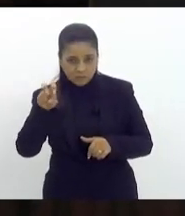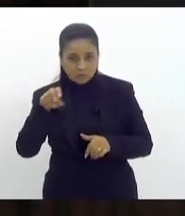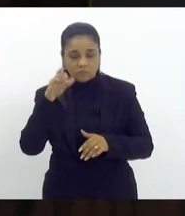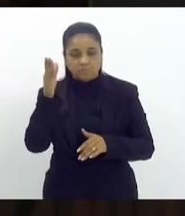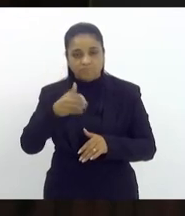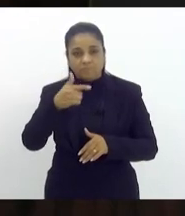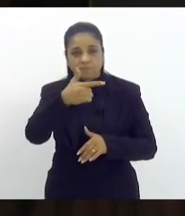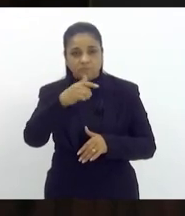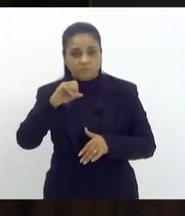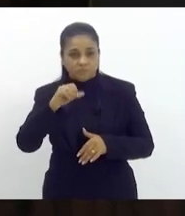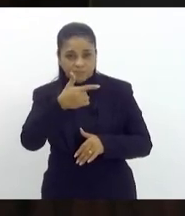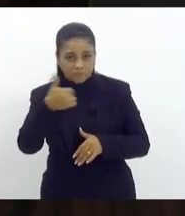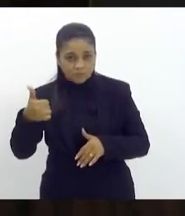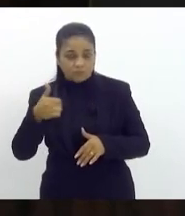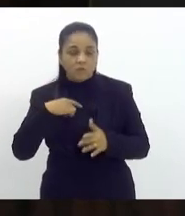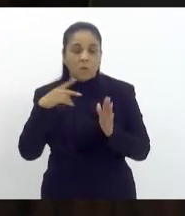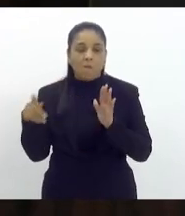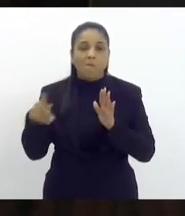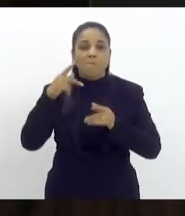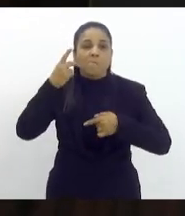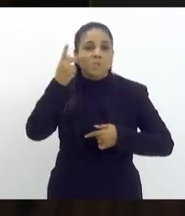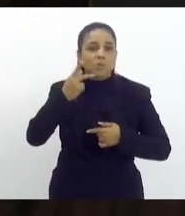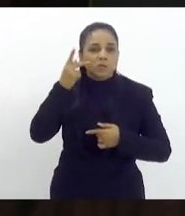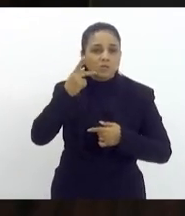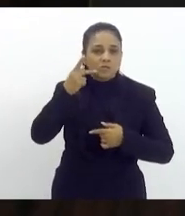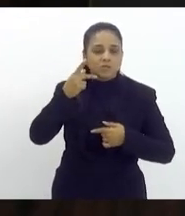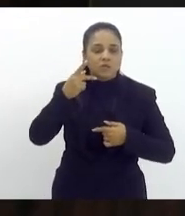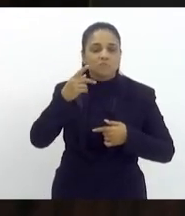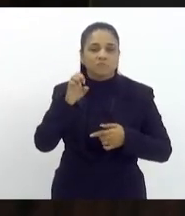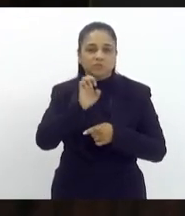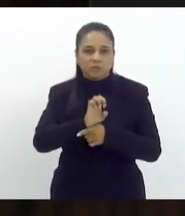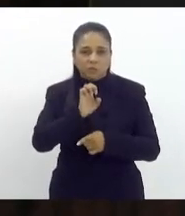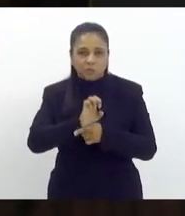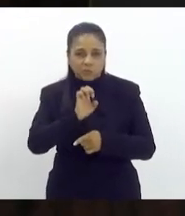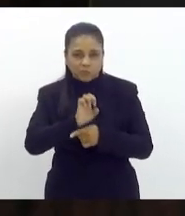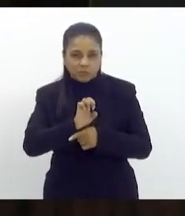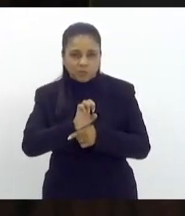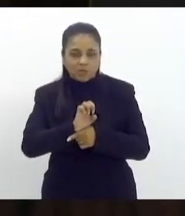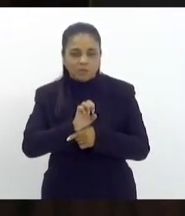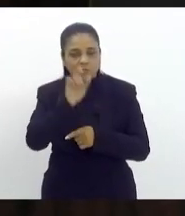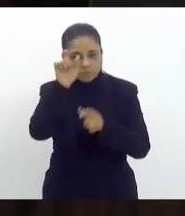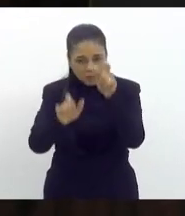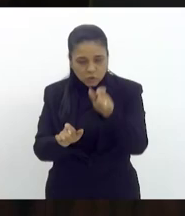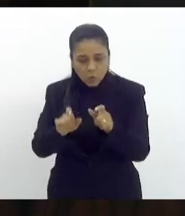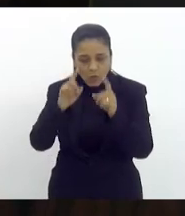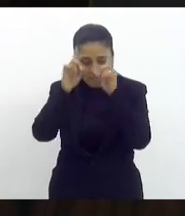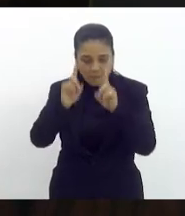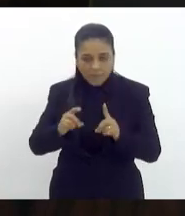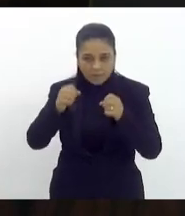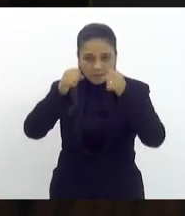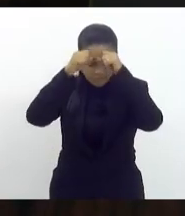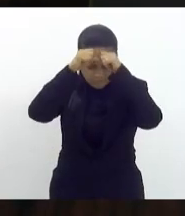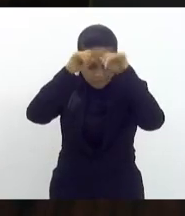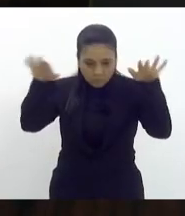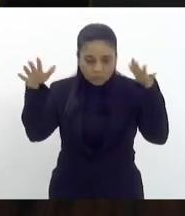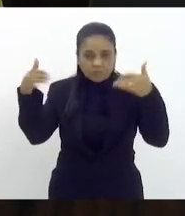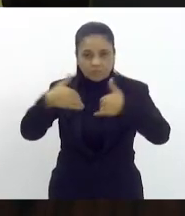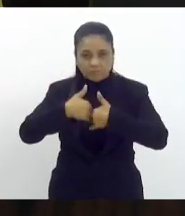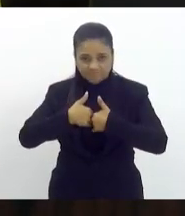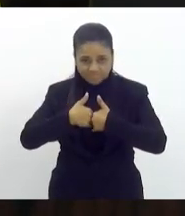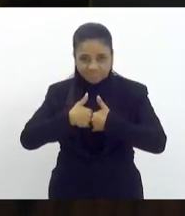estabelece a política estadual de proteção dos direitos da pessoa com transtorno de expectativa autista